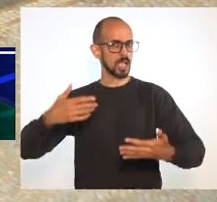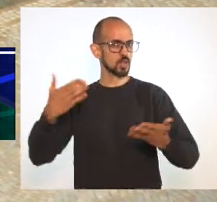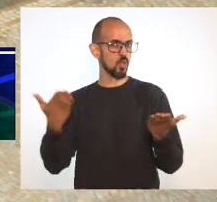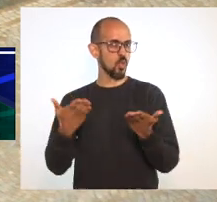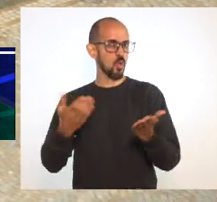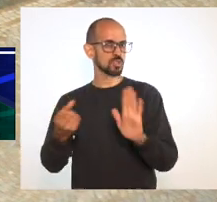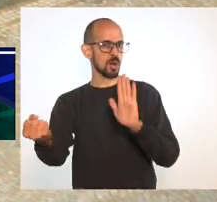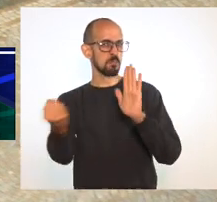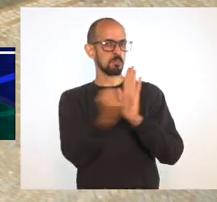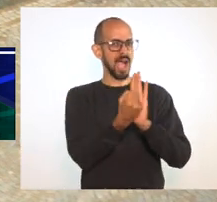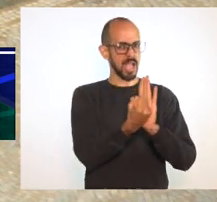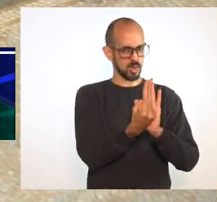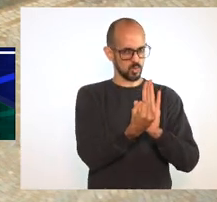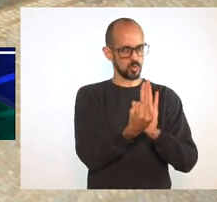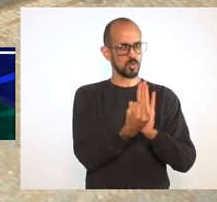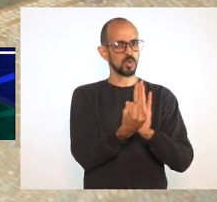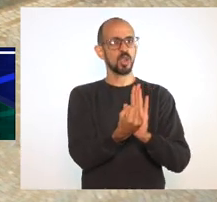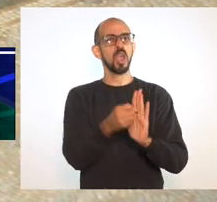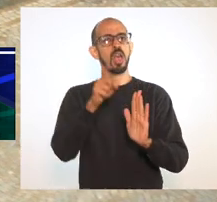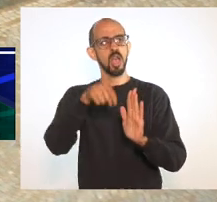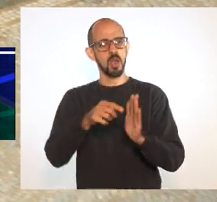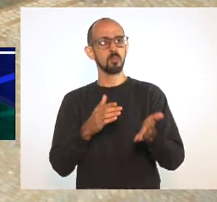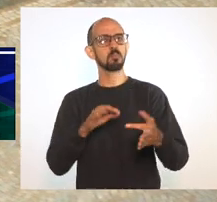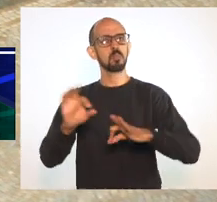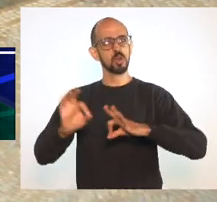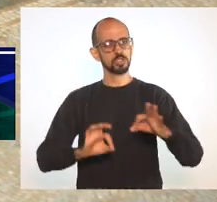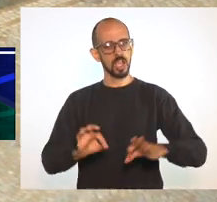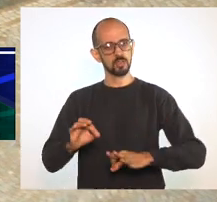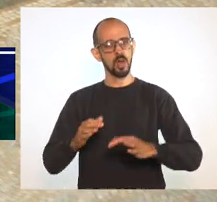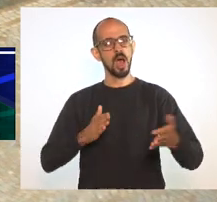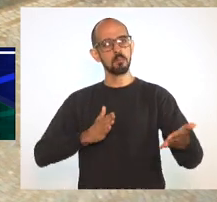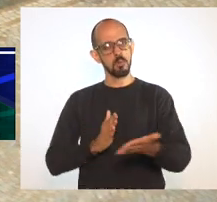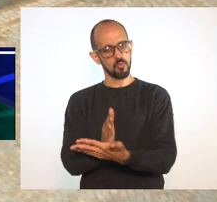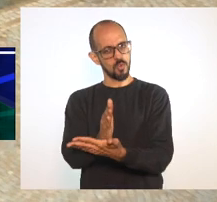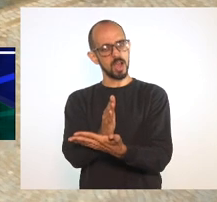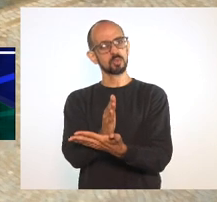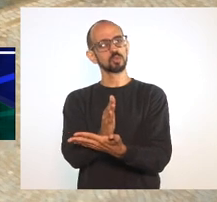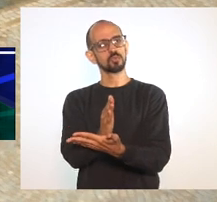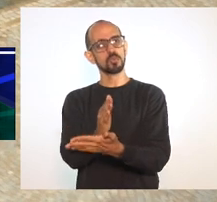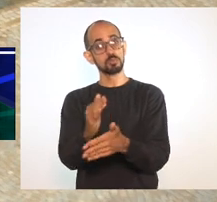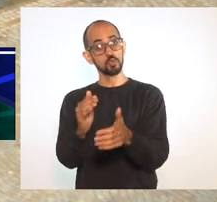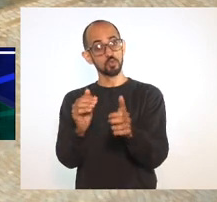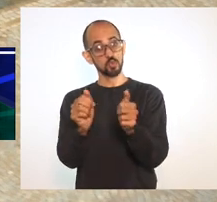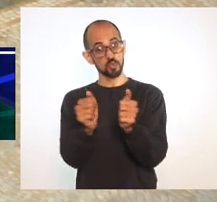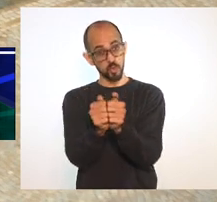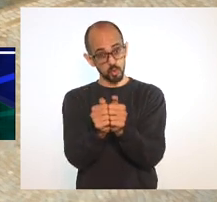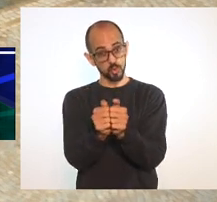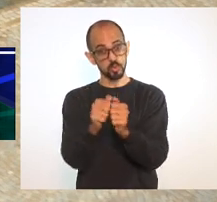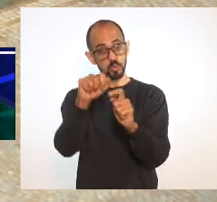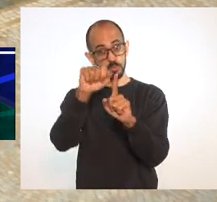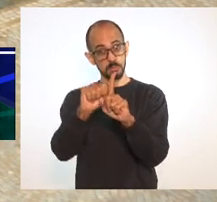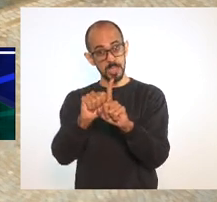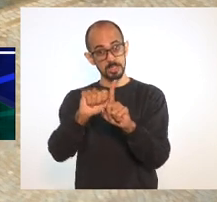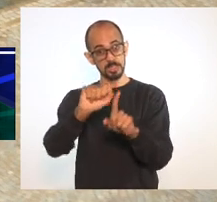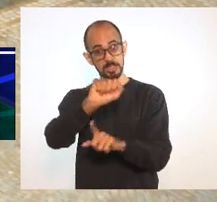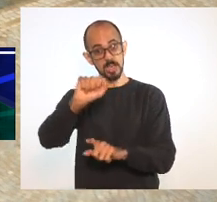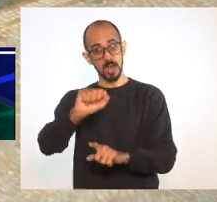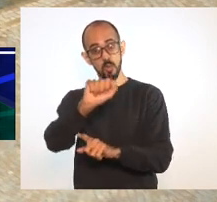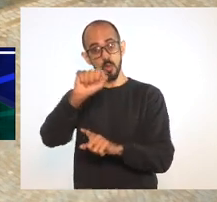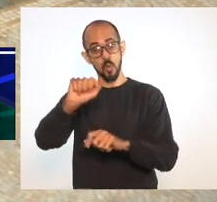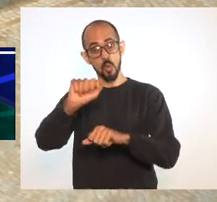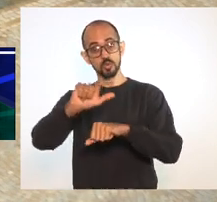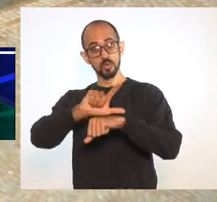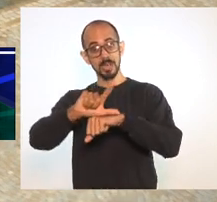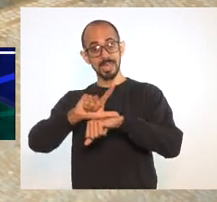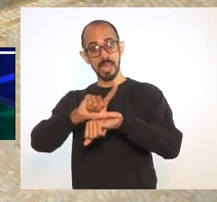feliz por mais um projeto ter sido aprovado e vamos juntas, realmente, no mês de agosto, o Agosto